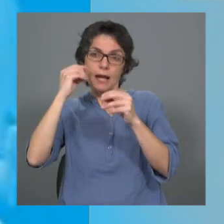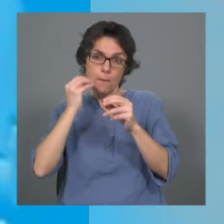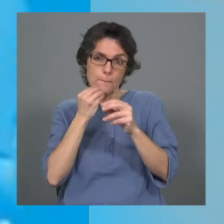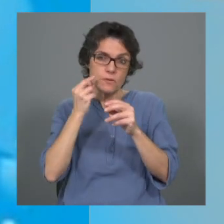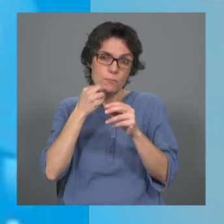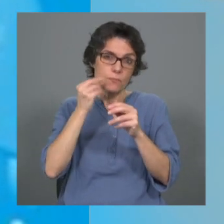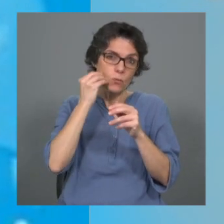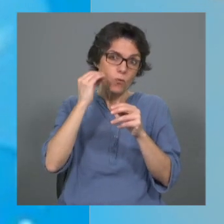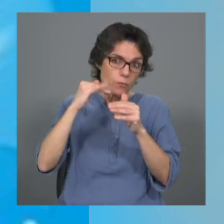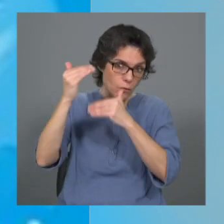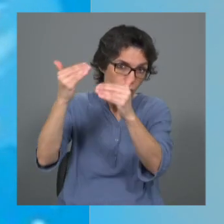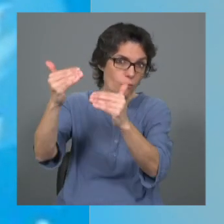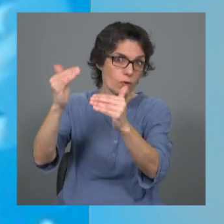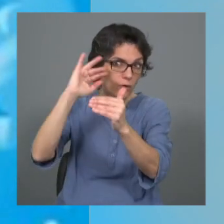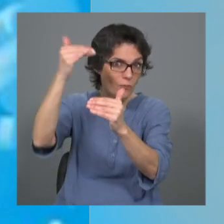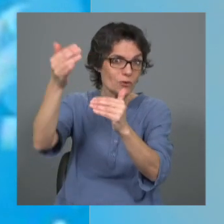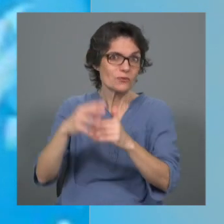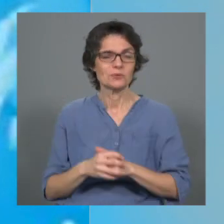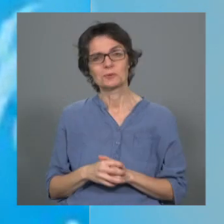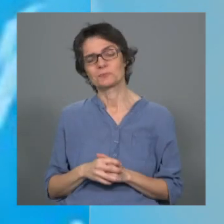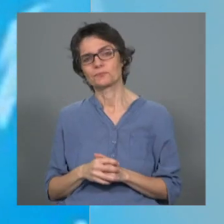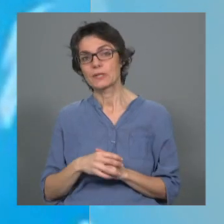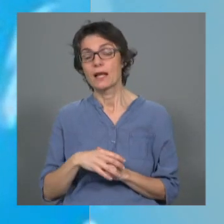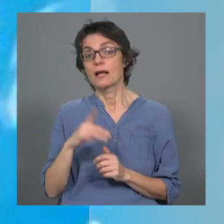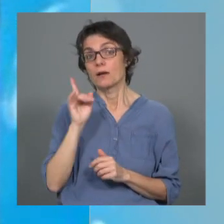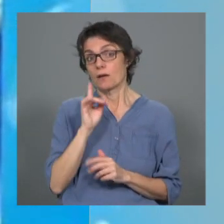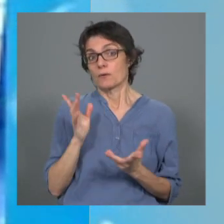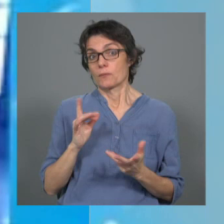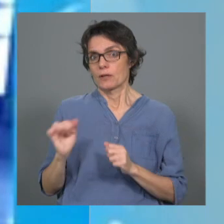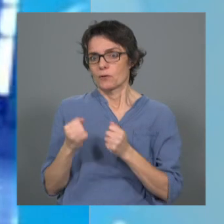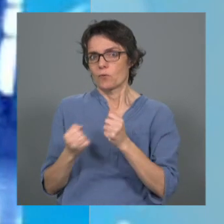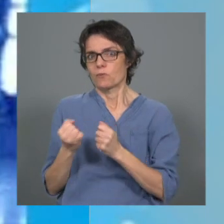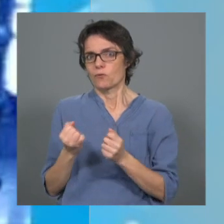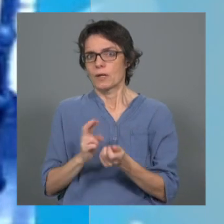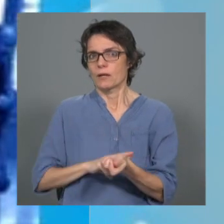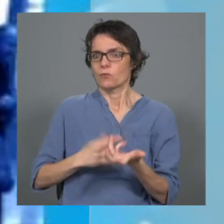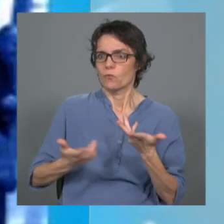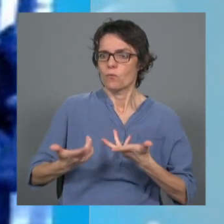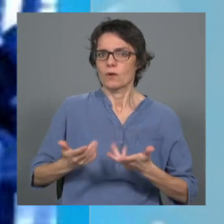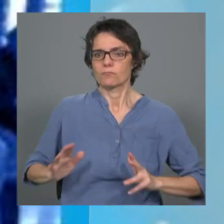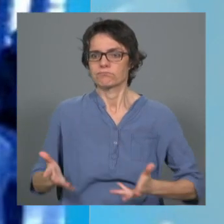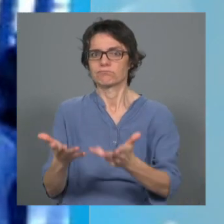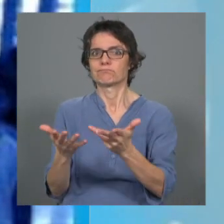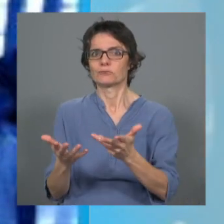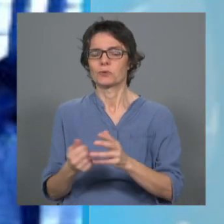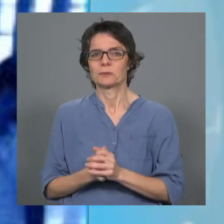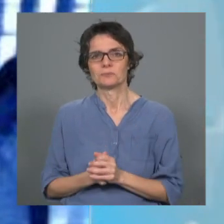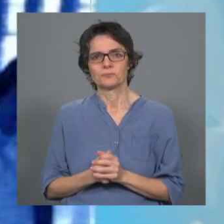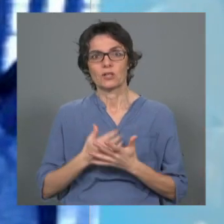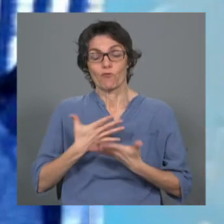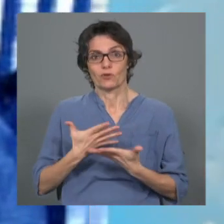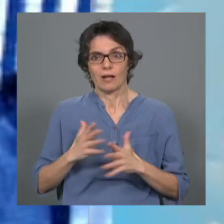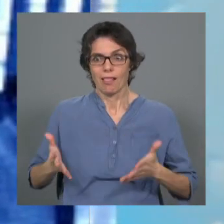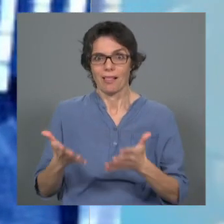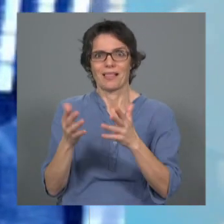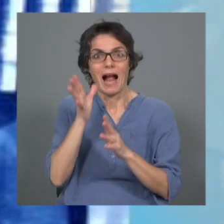manter vivo, ao fim e ao cabo, um dinamismo que se experimentou e que não se pode